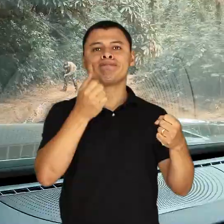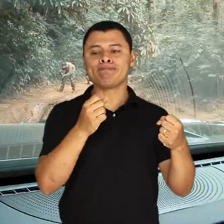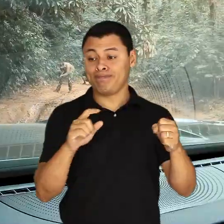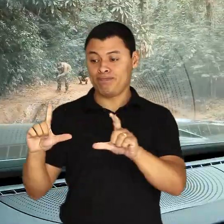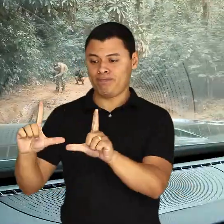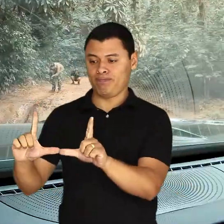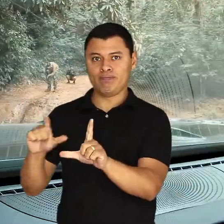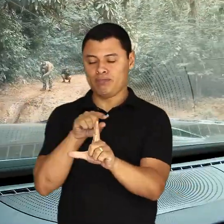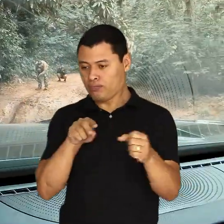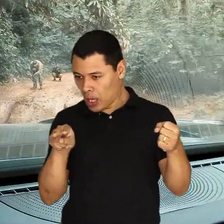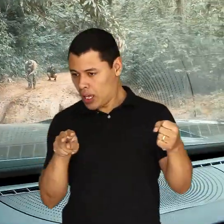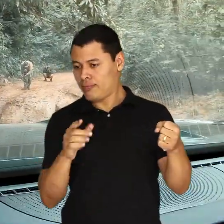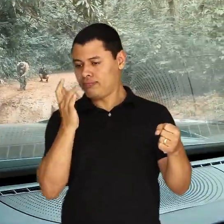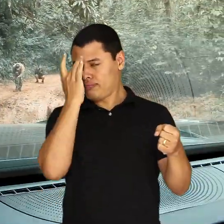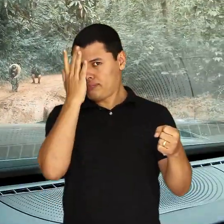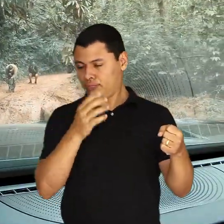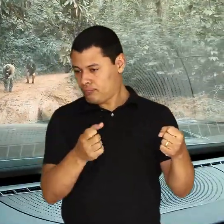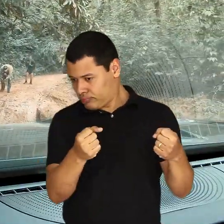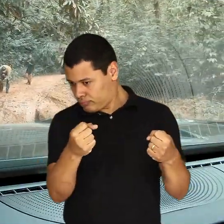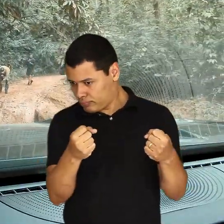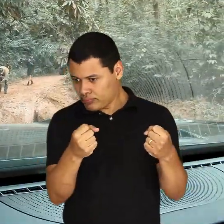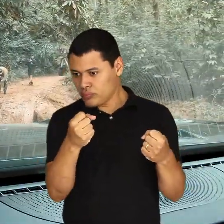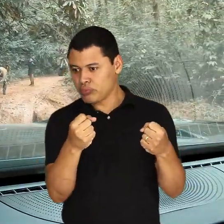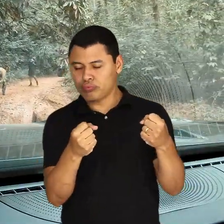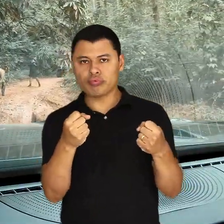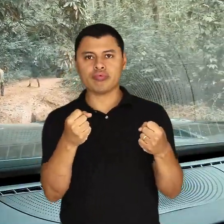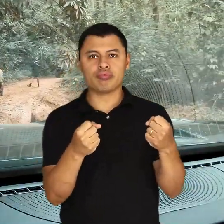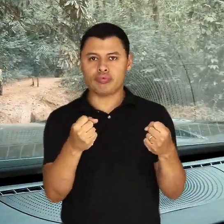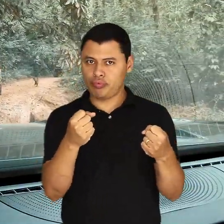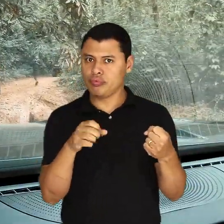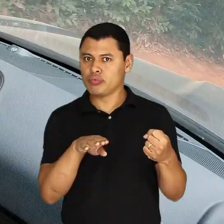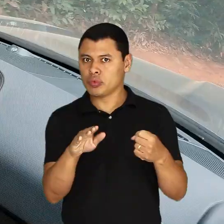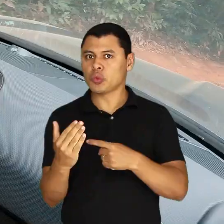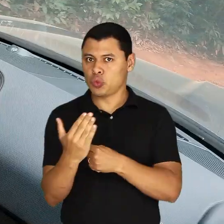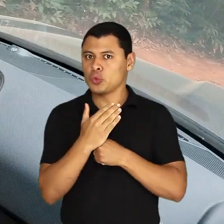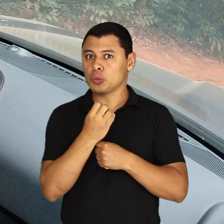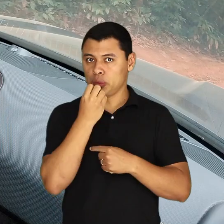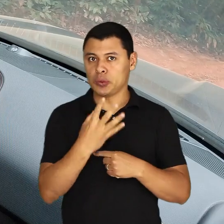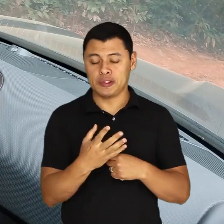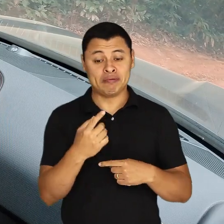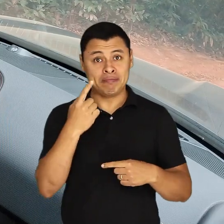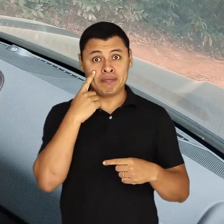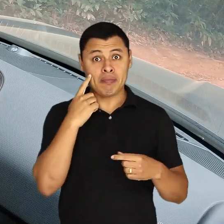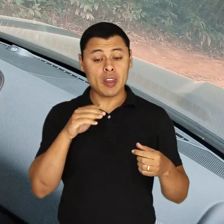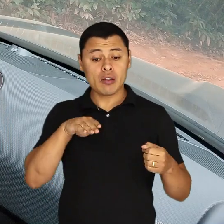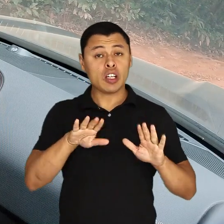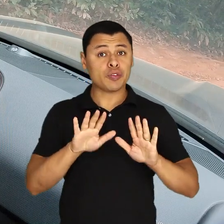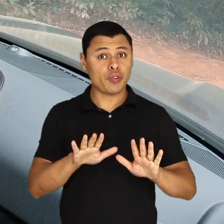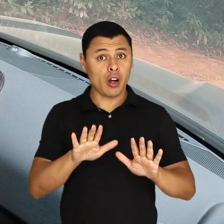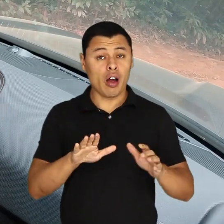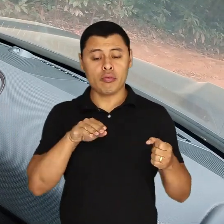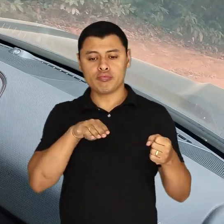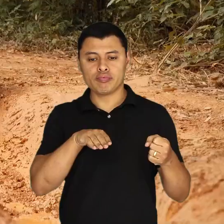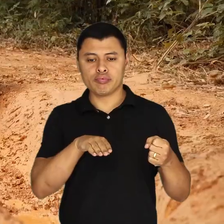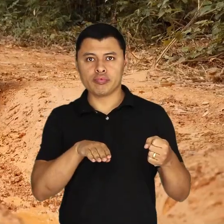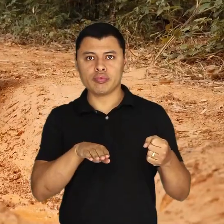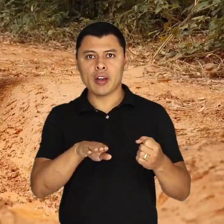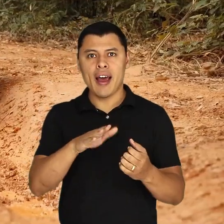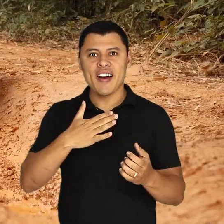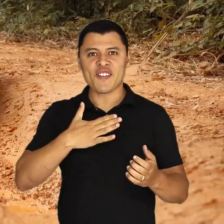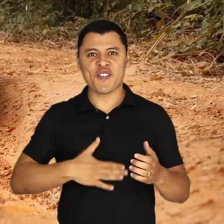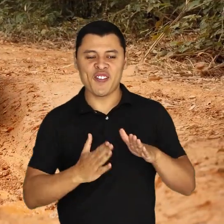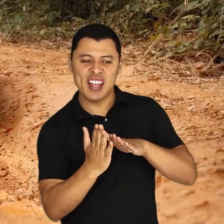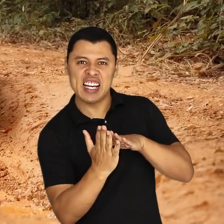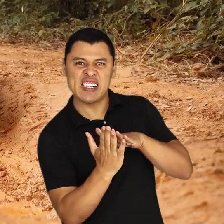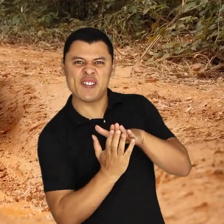pela linha do capô, eu já não estou mais vendo direito a direção que eu estou indo, e aqui eu consigo ter um controle de trajetória muito bom. Então eu vou avançar aqui de forma